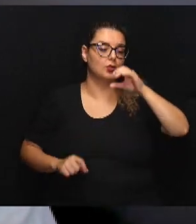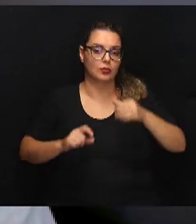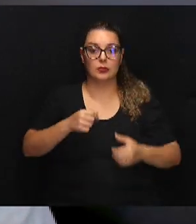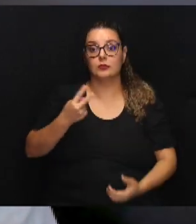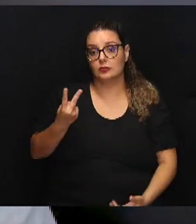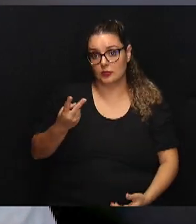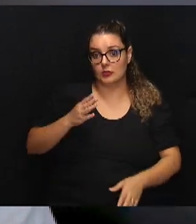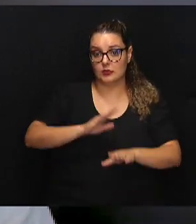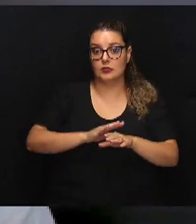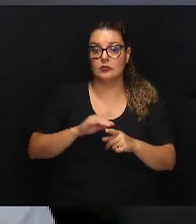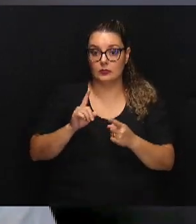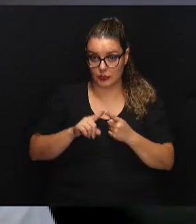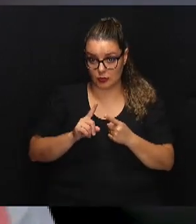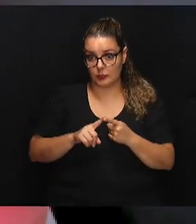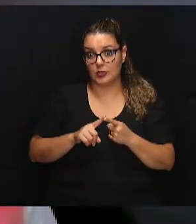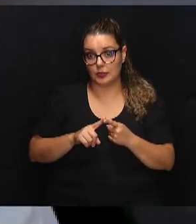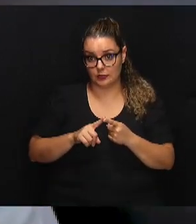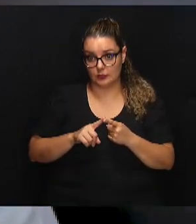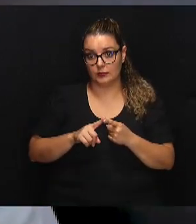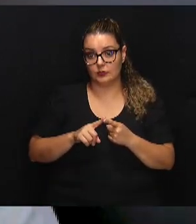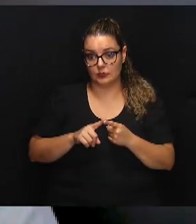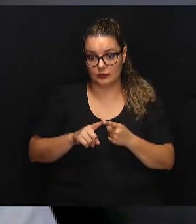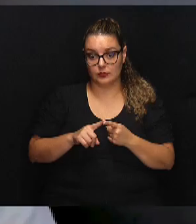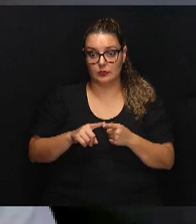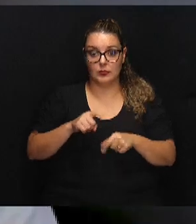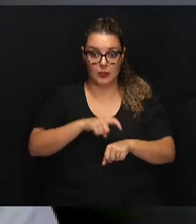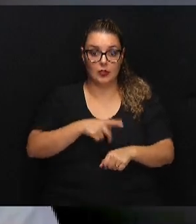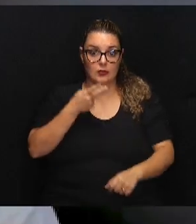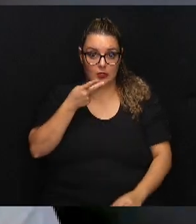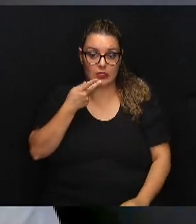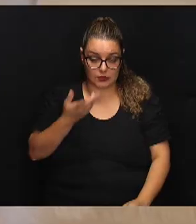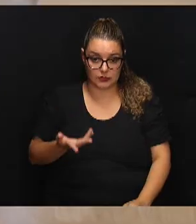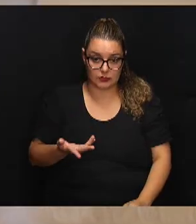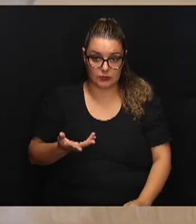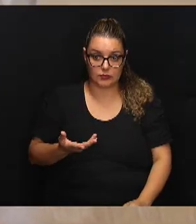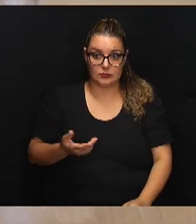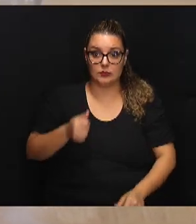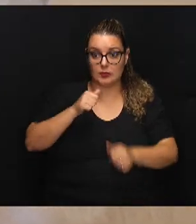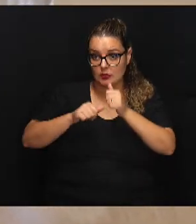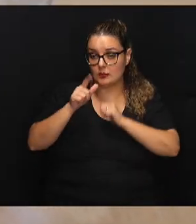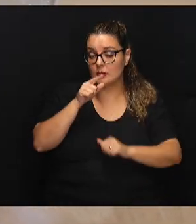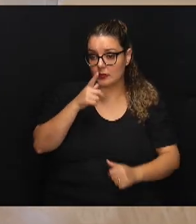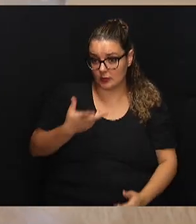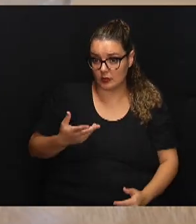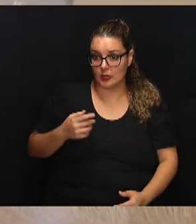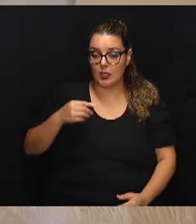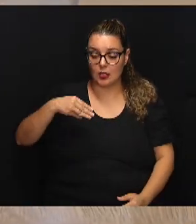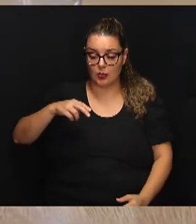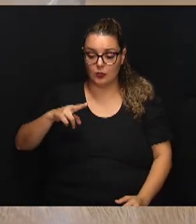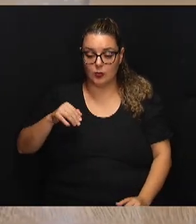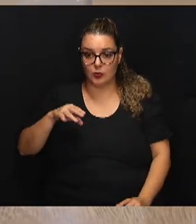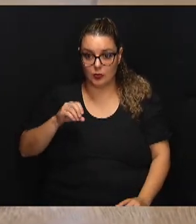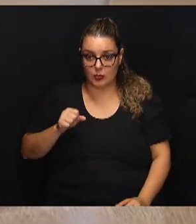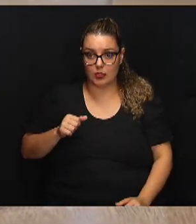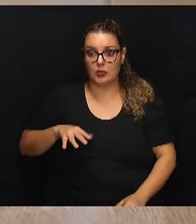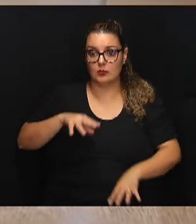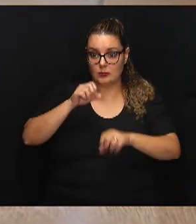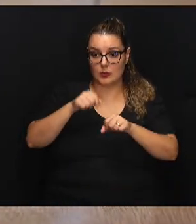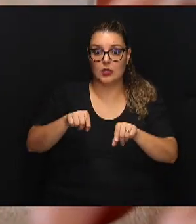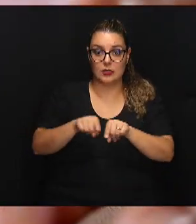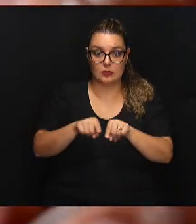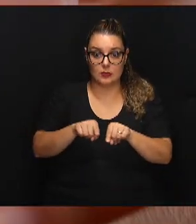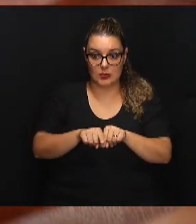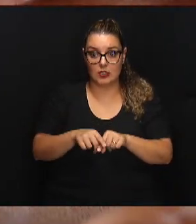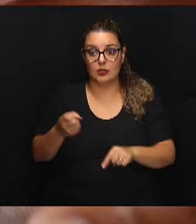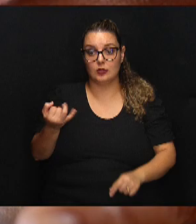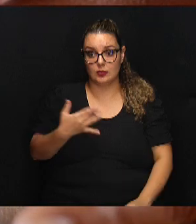né? A primeira é realmente, nessa situação que você está contando, para a gente se hidratar em relação à mucosa, o trato respiratório alto. Mas também para manter a